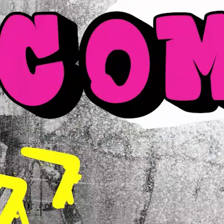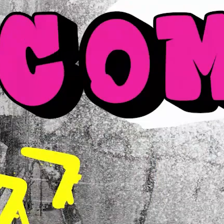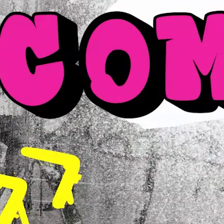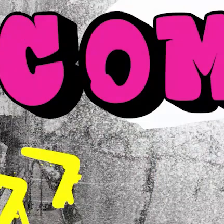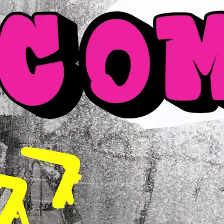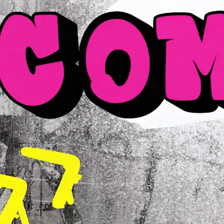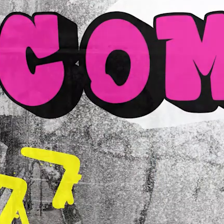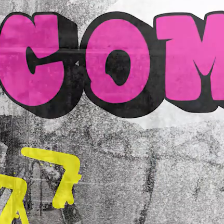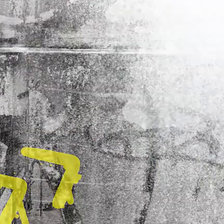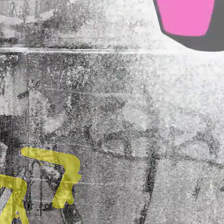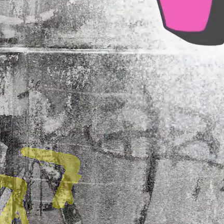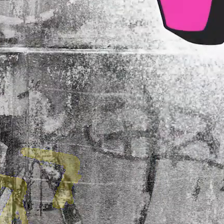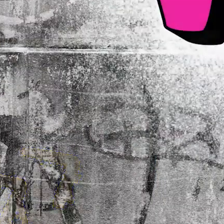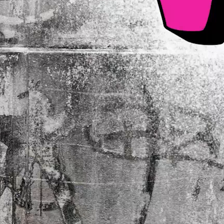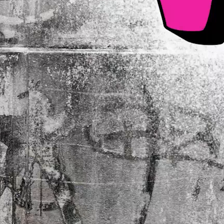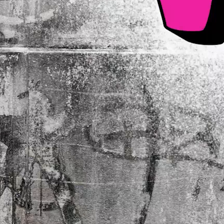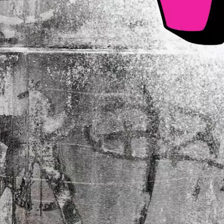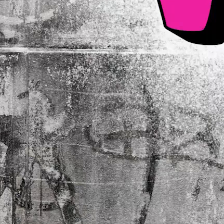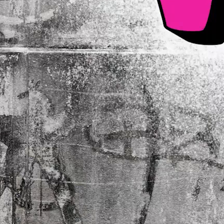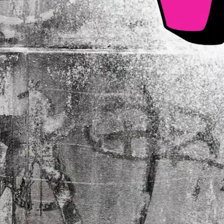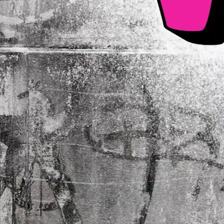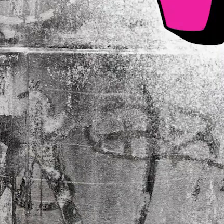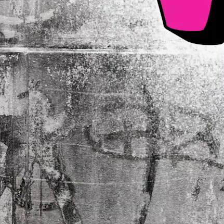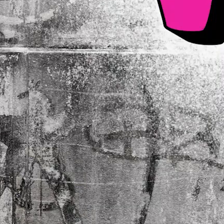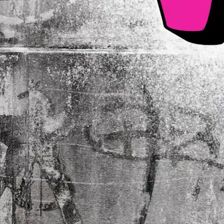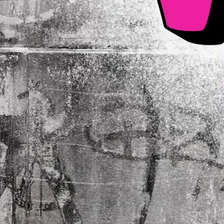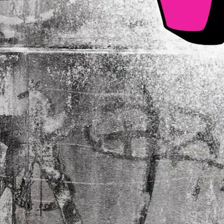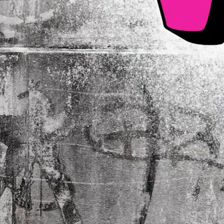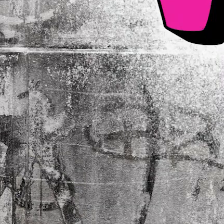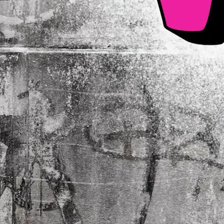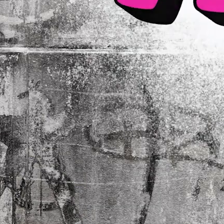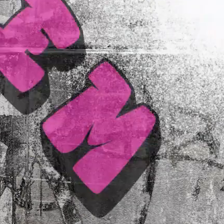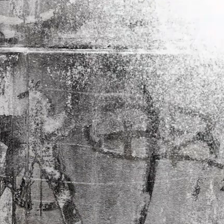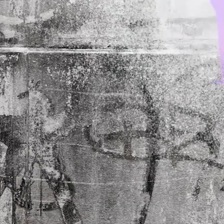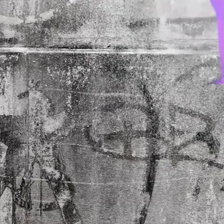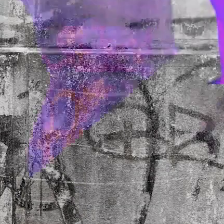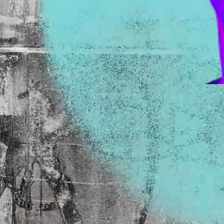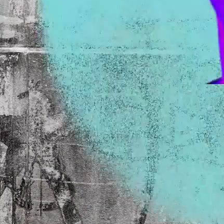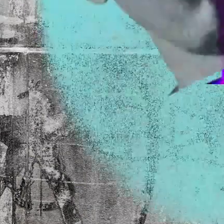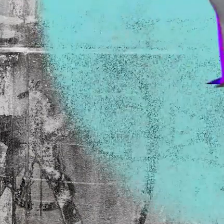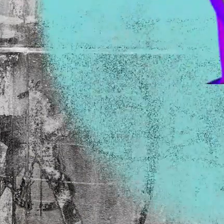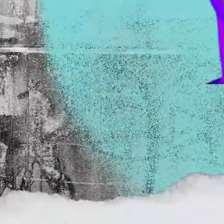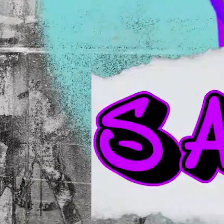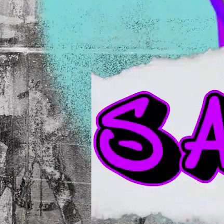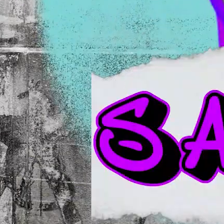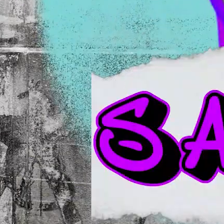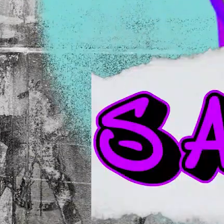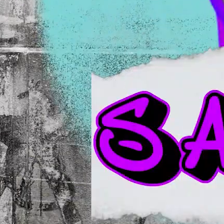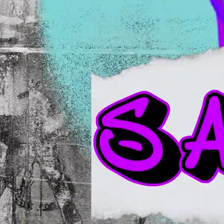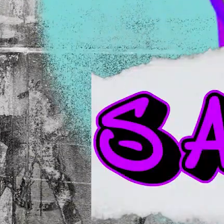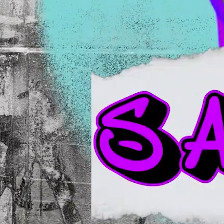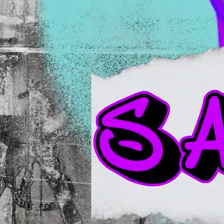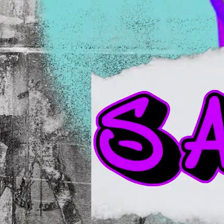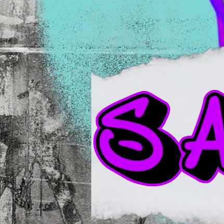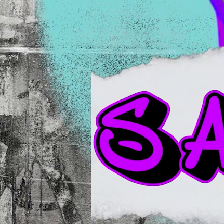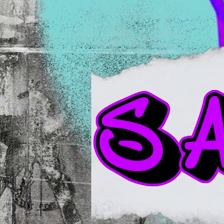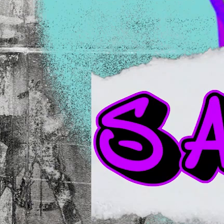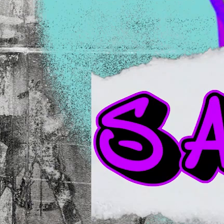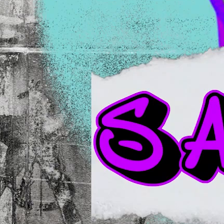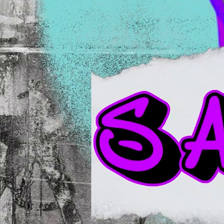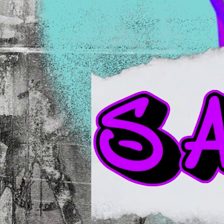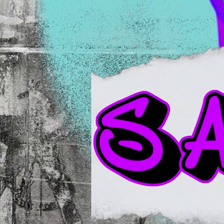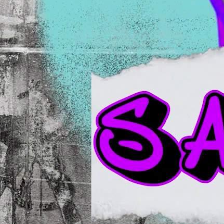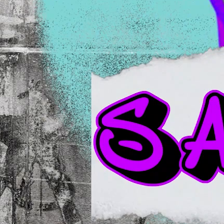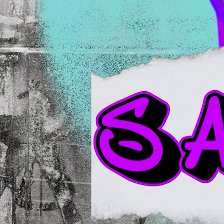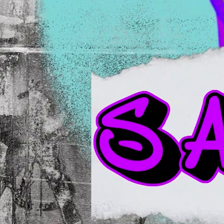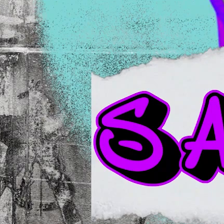Rap é compromisso, não é viagem. Essa frase é do rapper, cantor, compositor e ator brasileiro Mauro